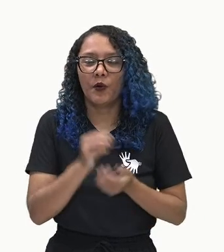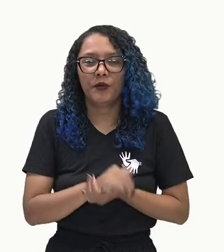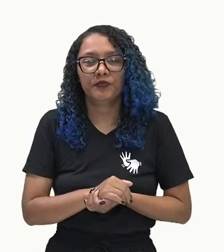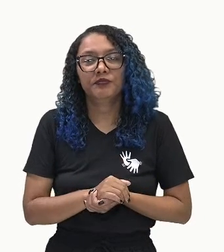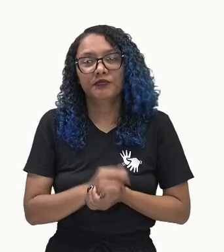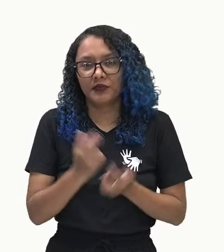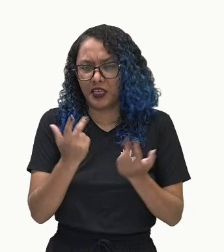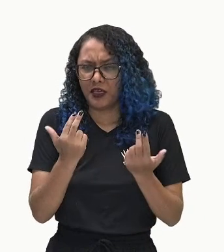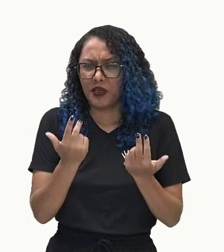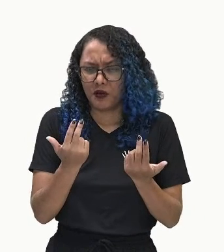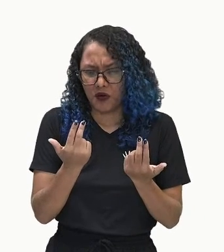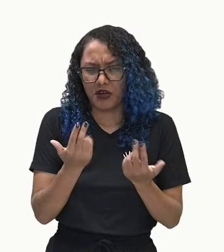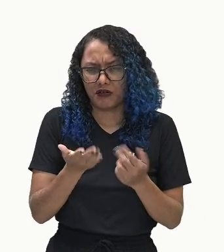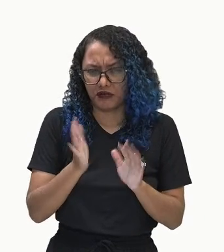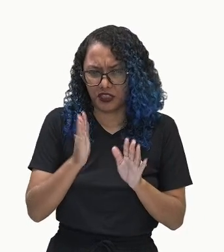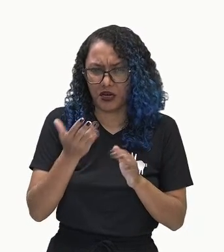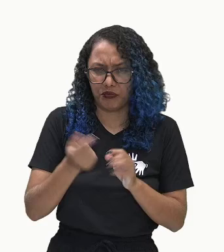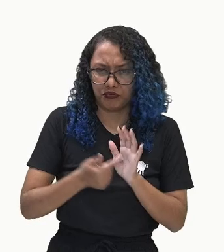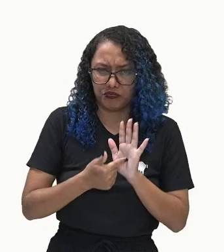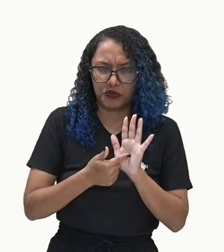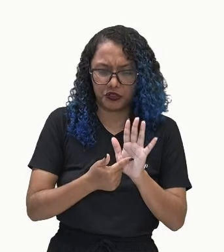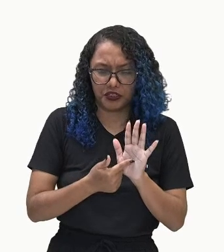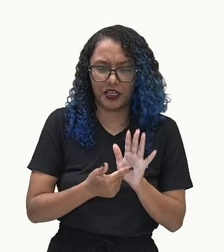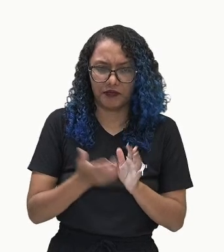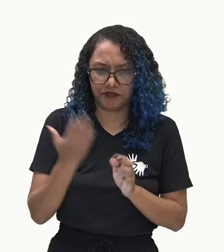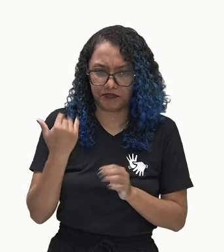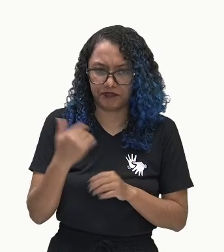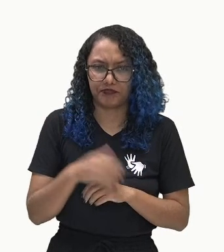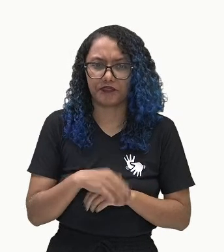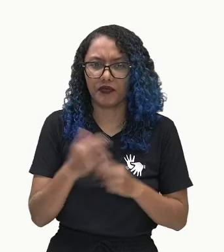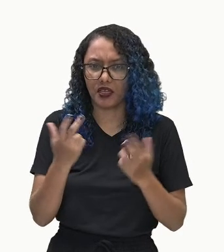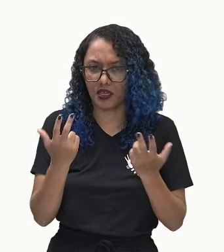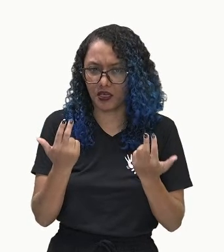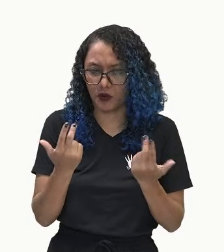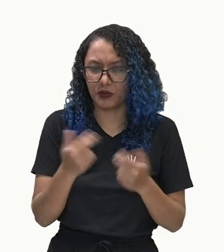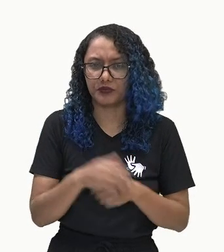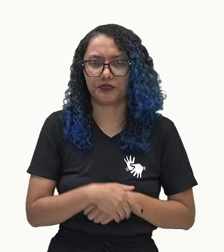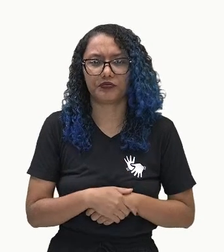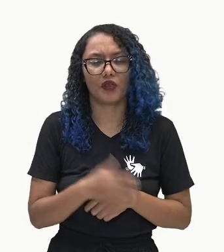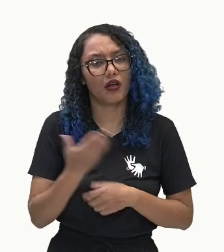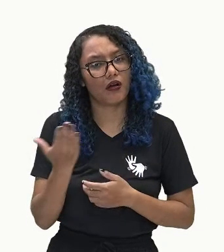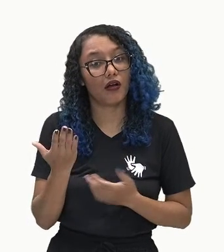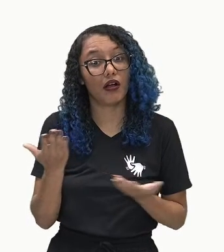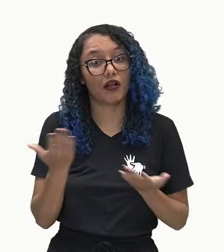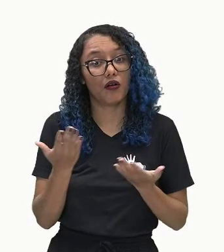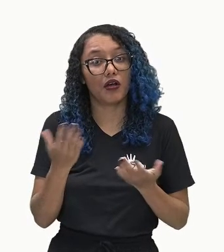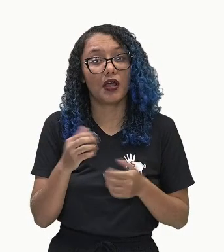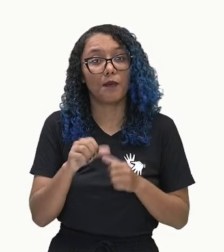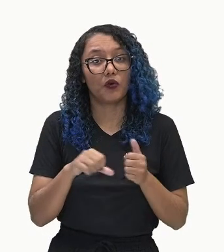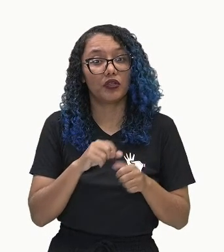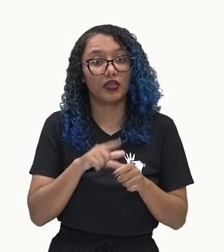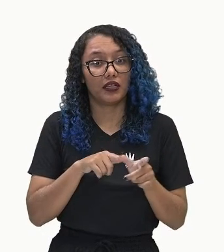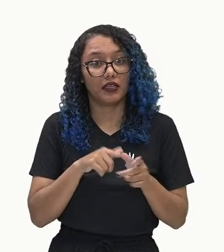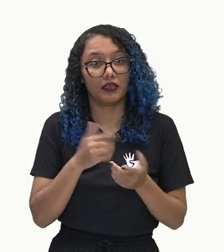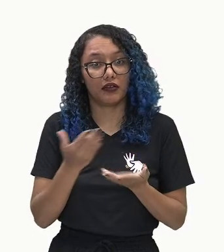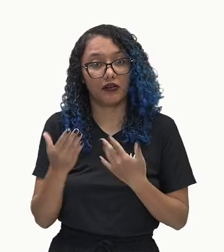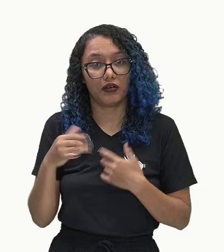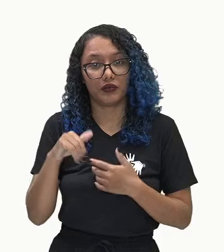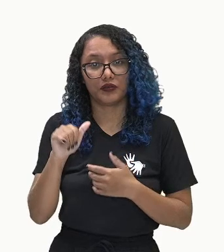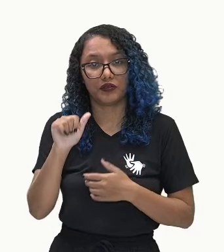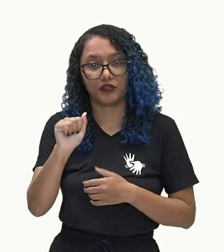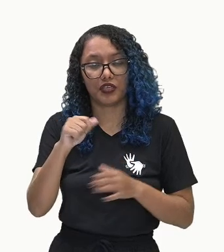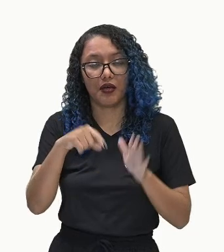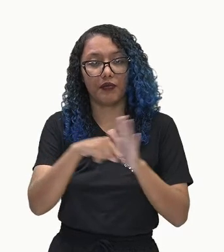viu anteriormente. Ou seja, você pode resolver agora y de A menos y